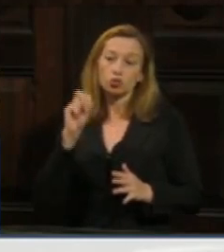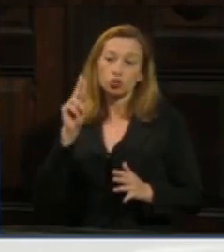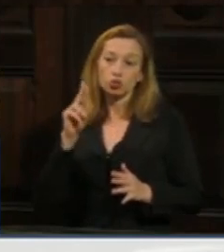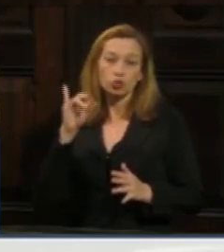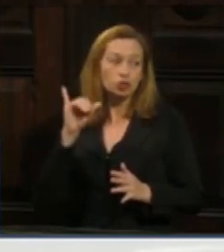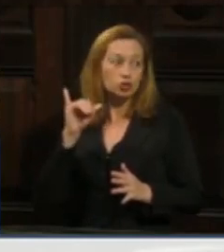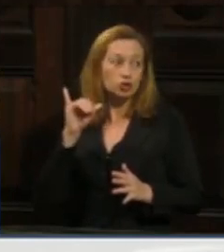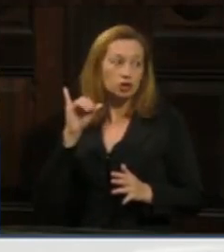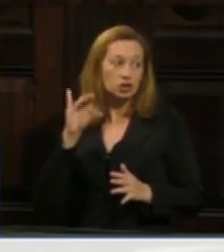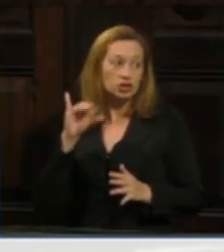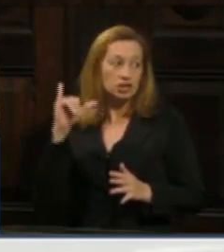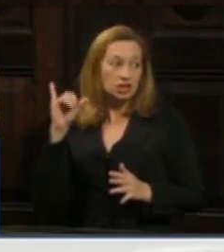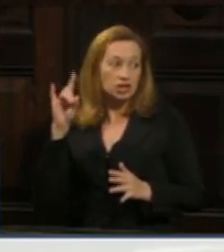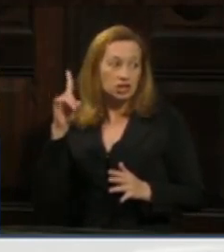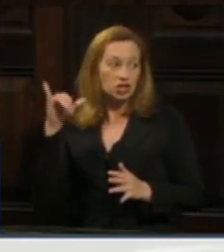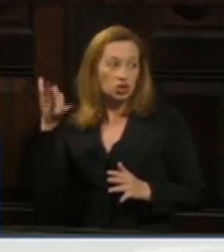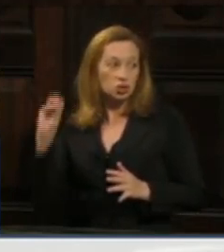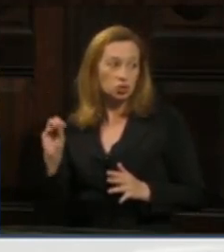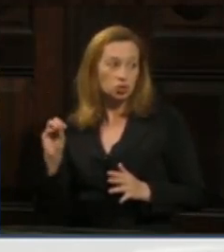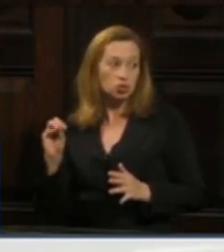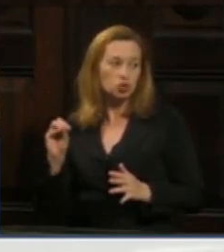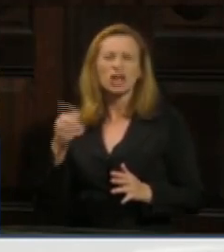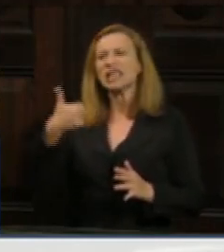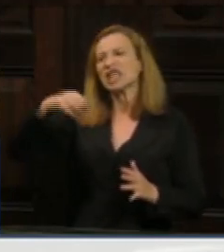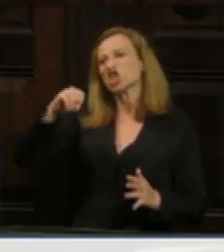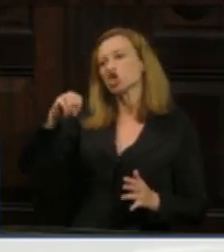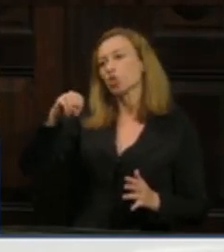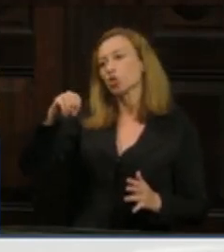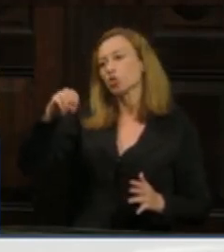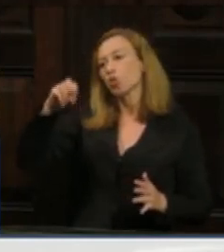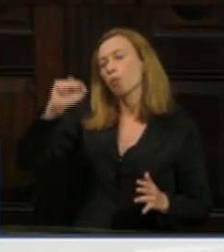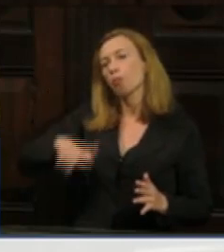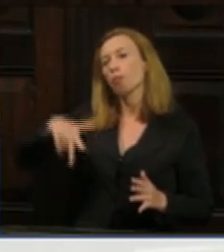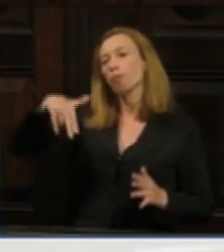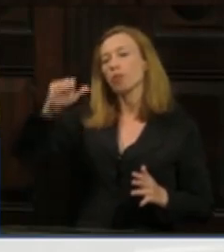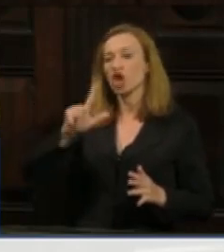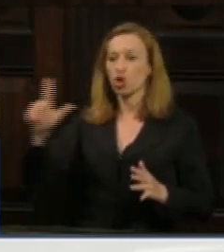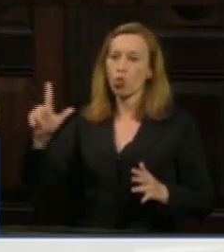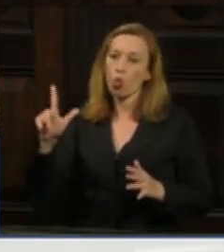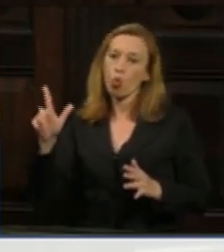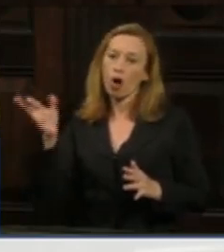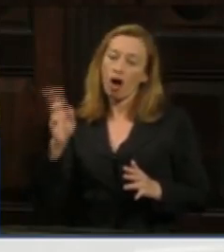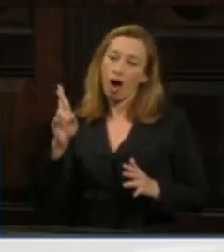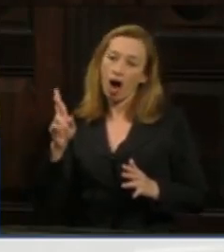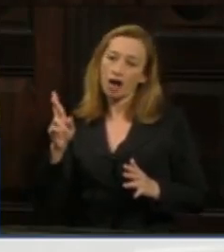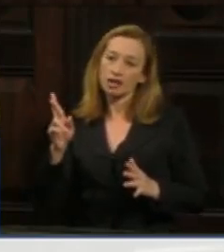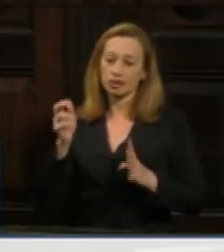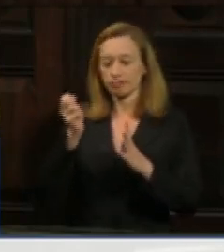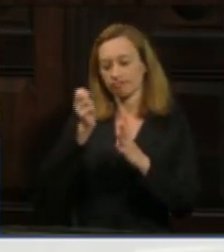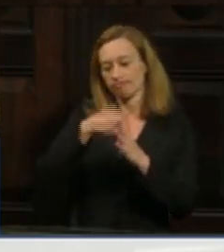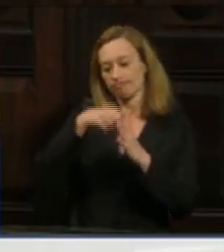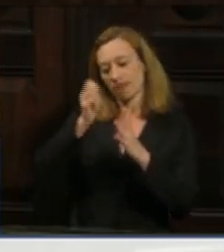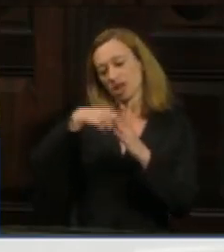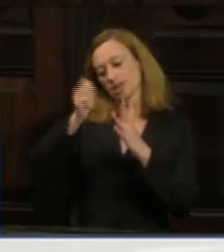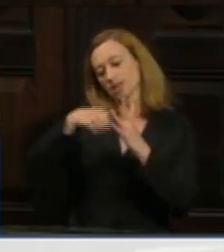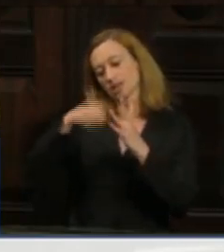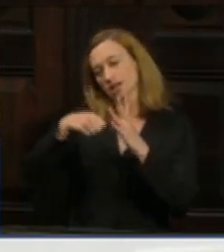seguem pelas redes sociais, trabalhadores e trabalhadoras desta casa. Senhor presidente,